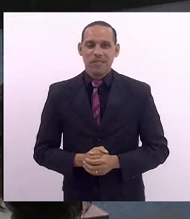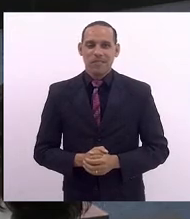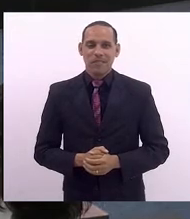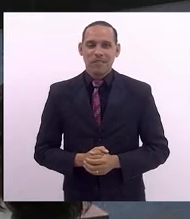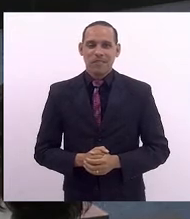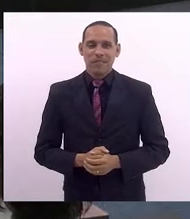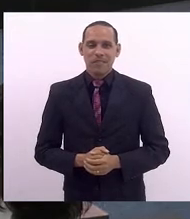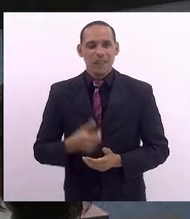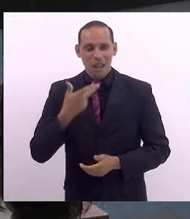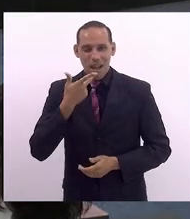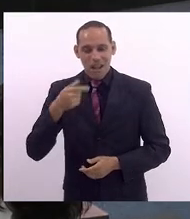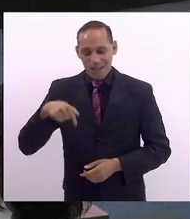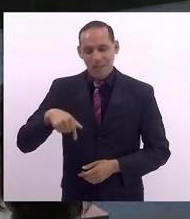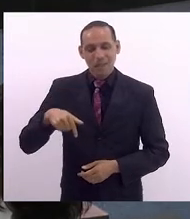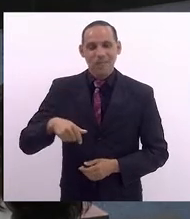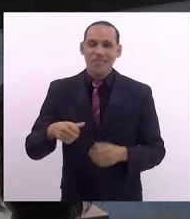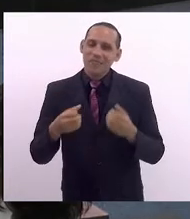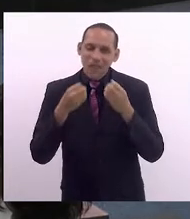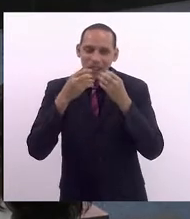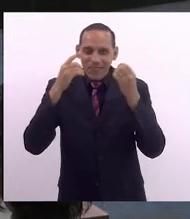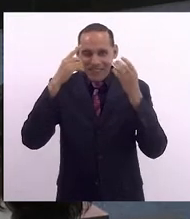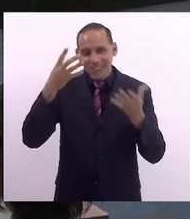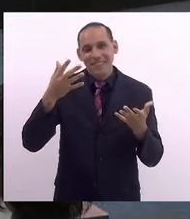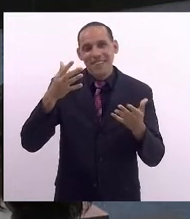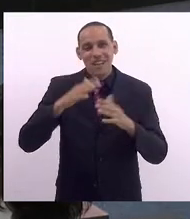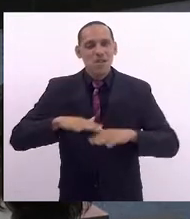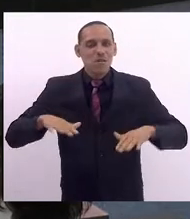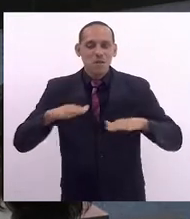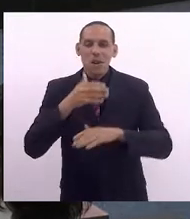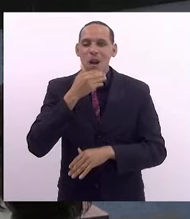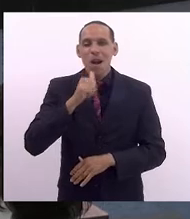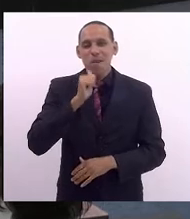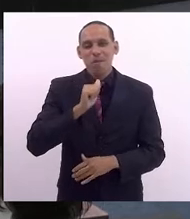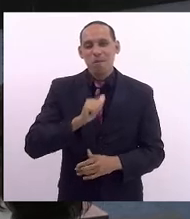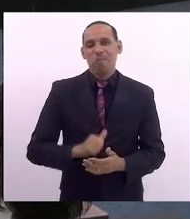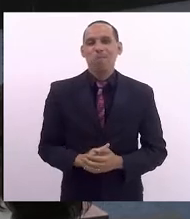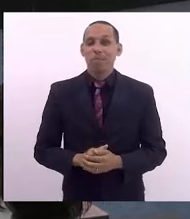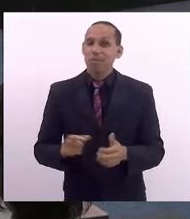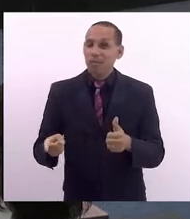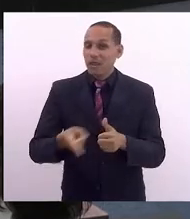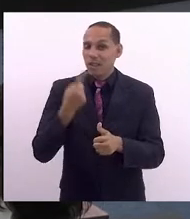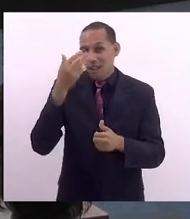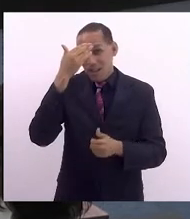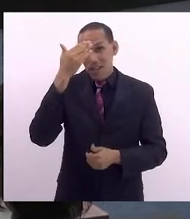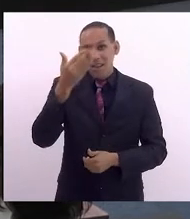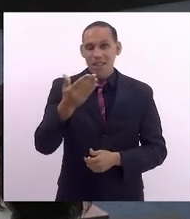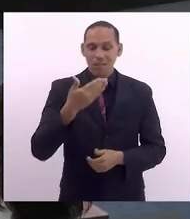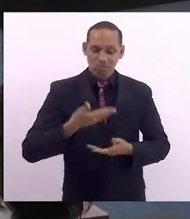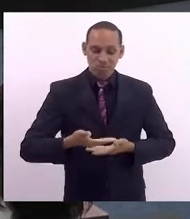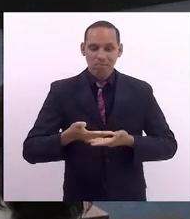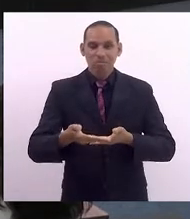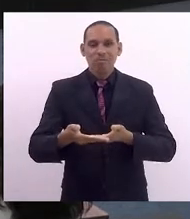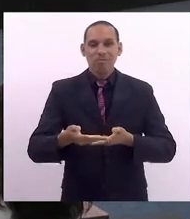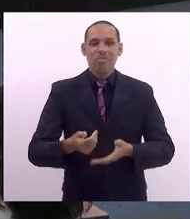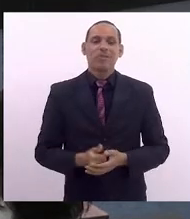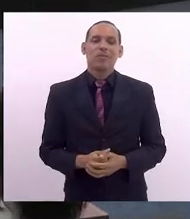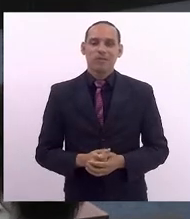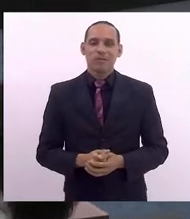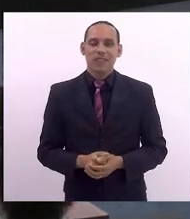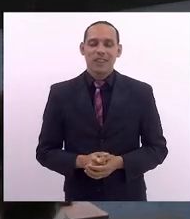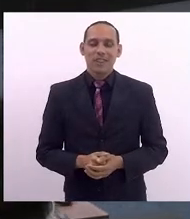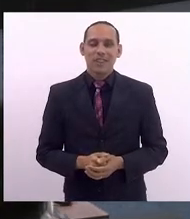Vou falar daqui mesmo. Bom dia a todos e todas. Primeiro, gostaria de agradecer o convite e dizer